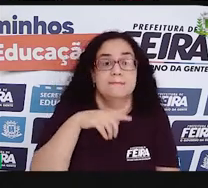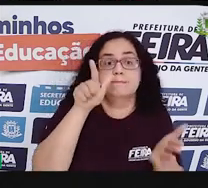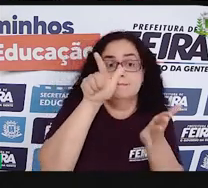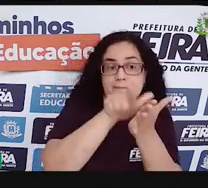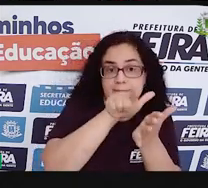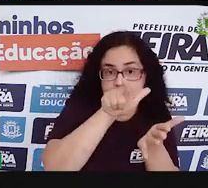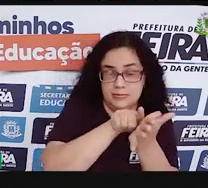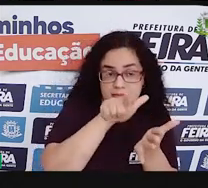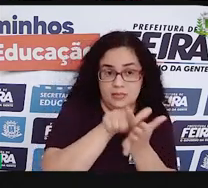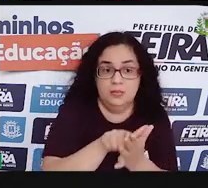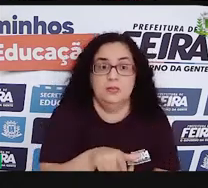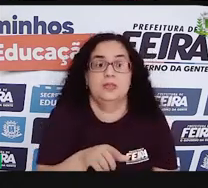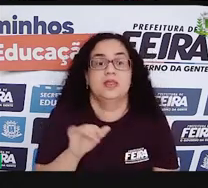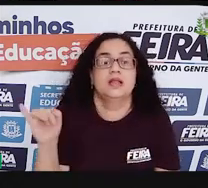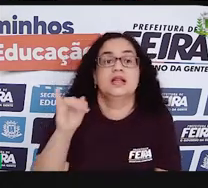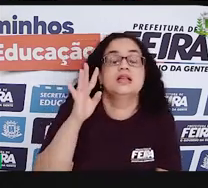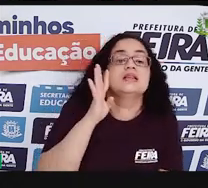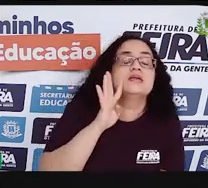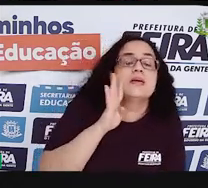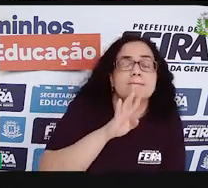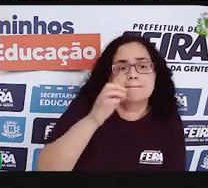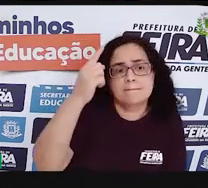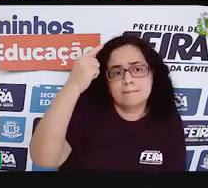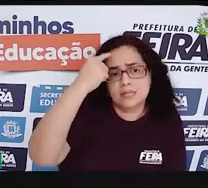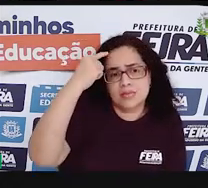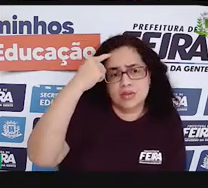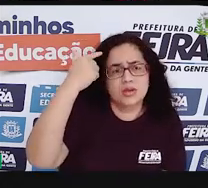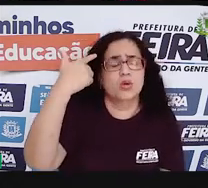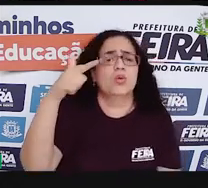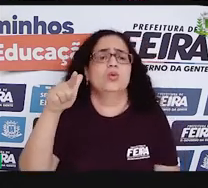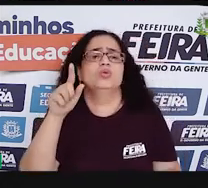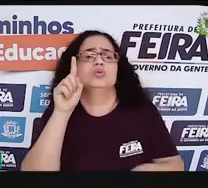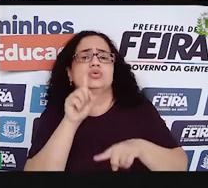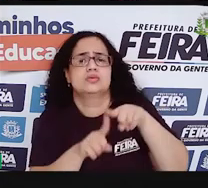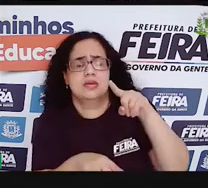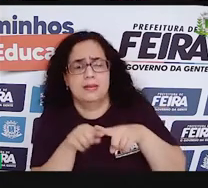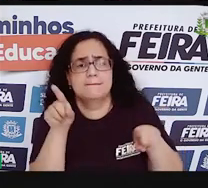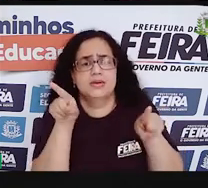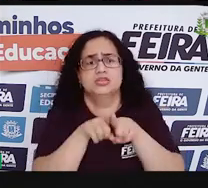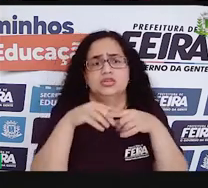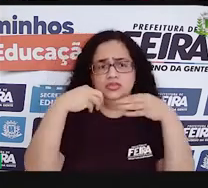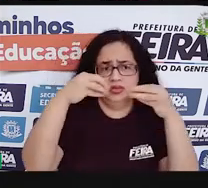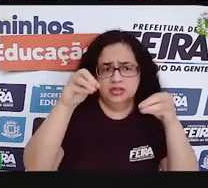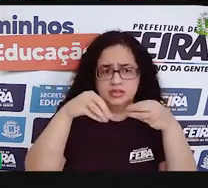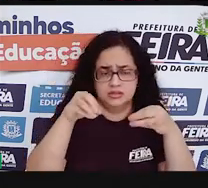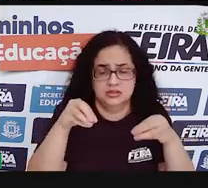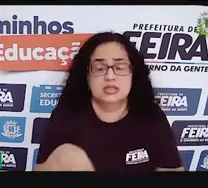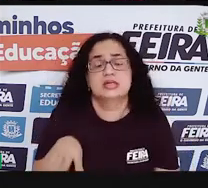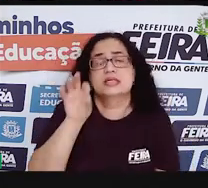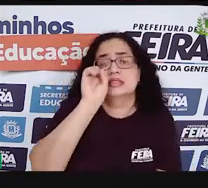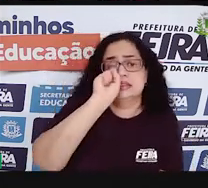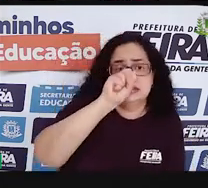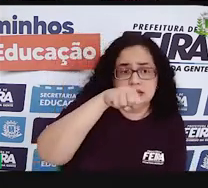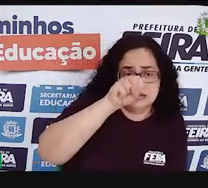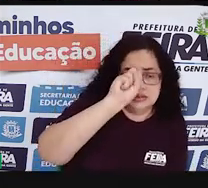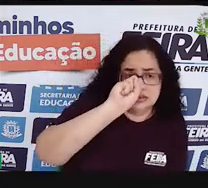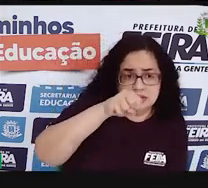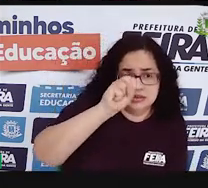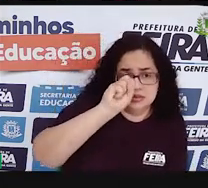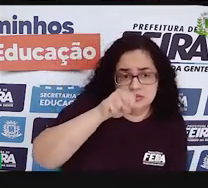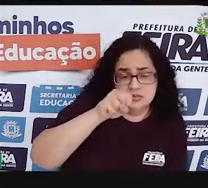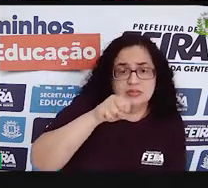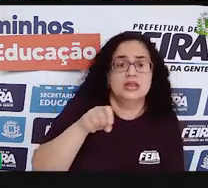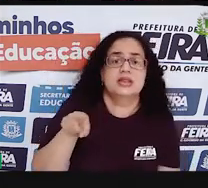papel, é interessante a gente pensar. Outros materiais são flexíveis? Sim, outros